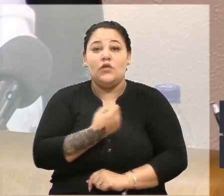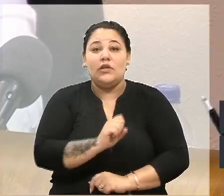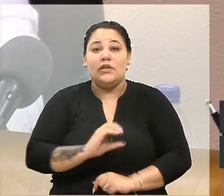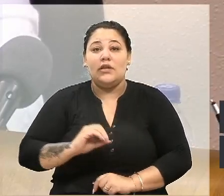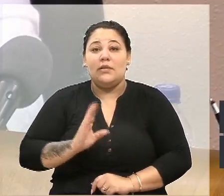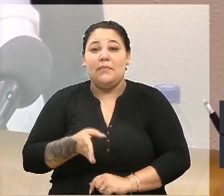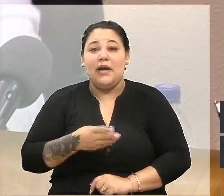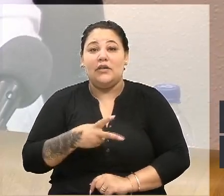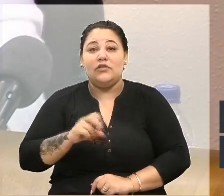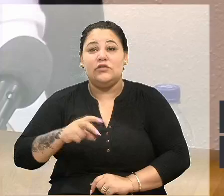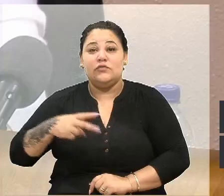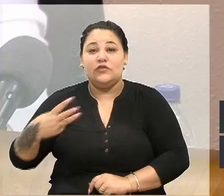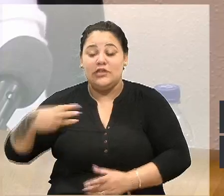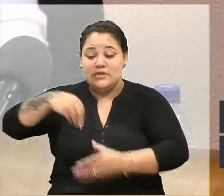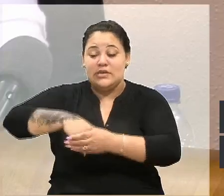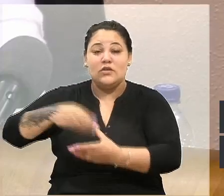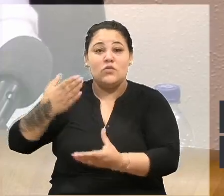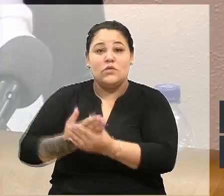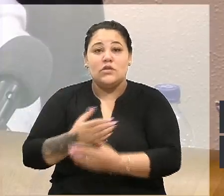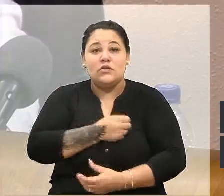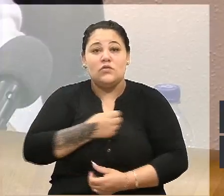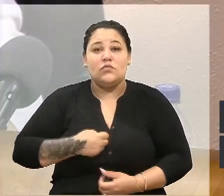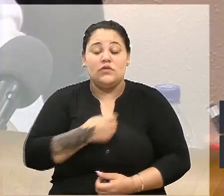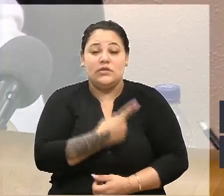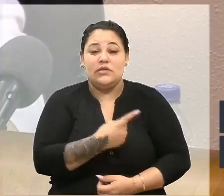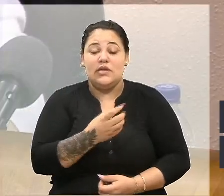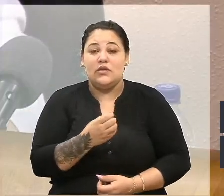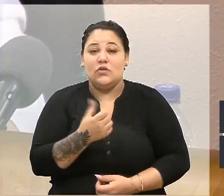80/2023, contido no processo número